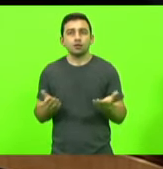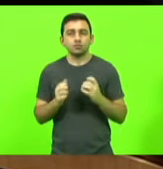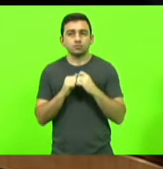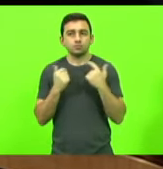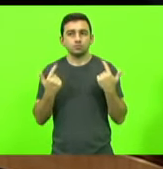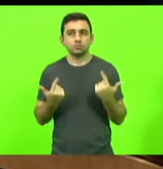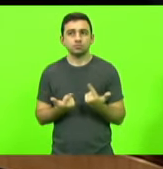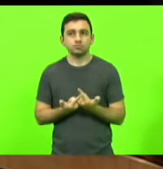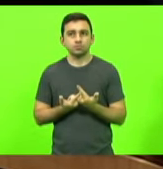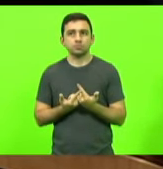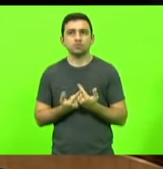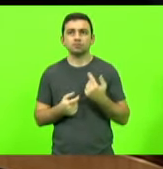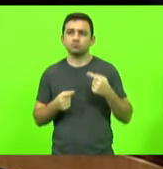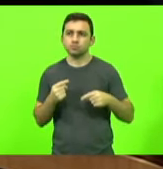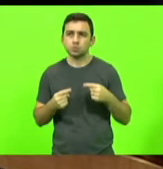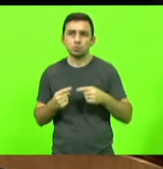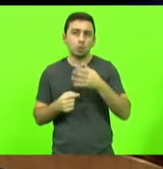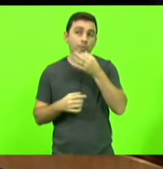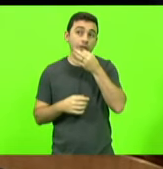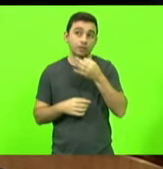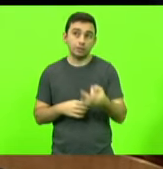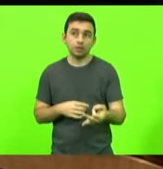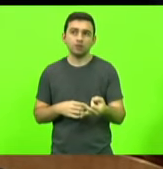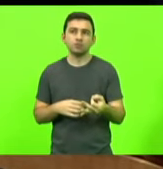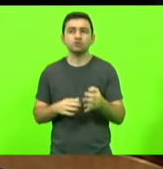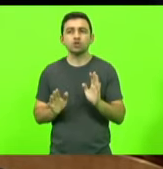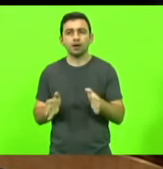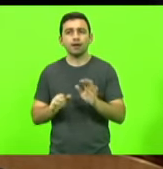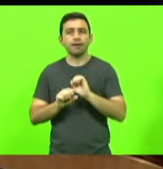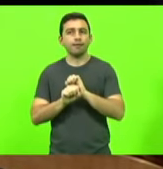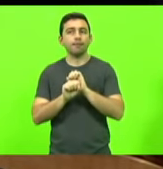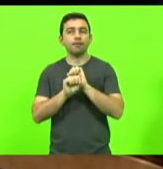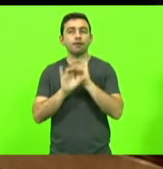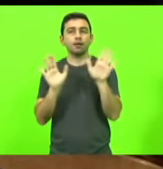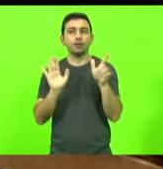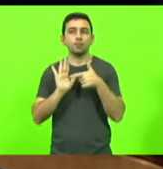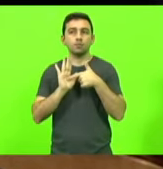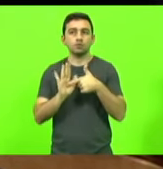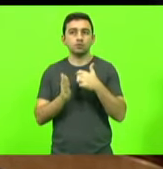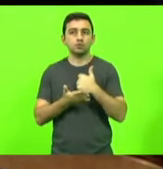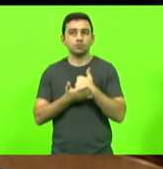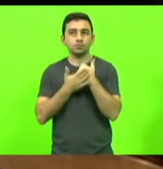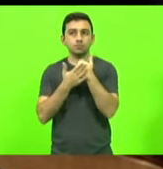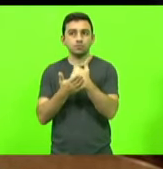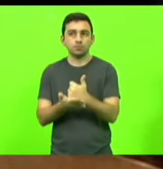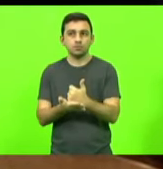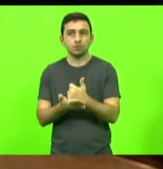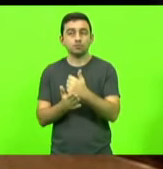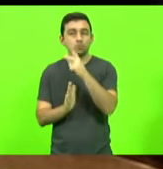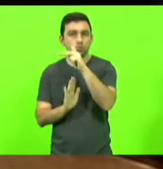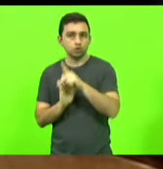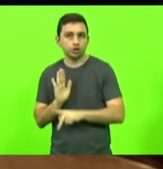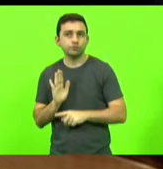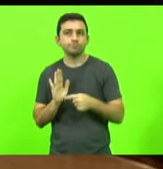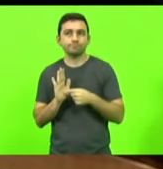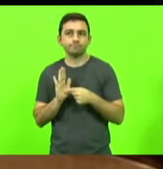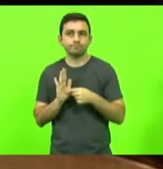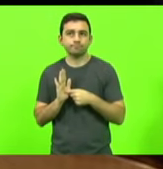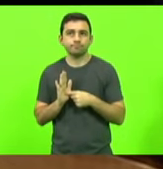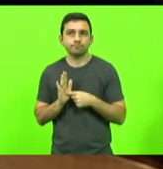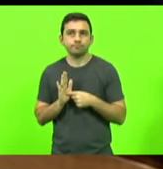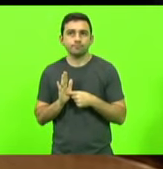pelos debates e opiniões, já deixa muito claro o apoio a esse projeto